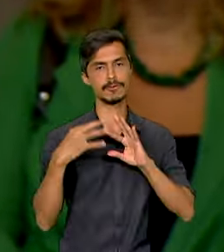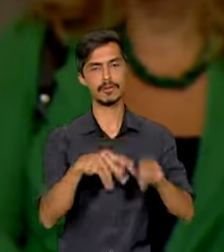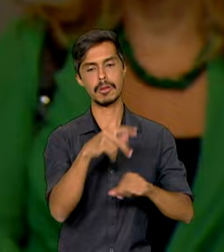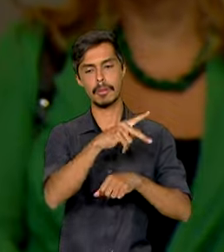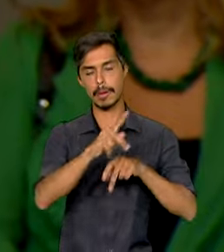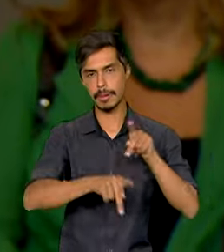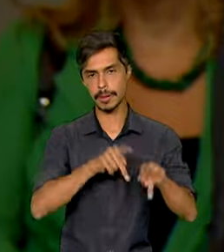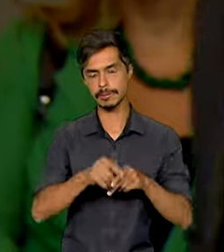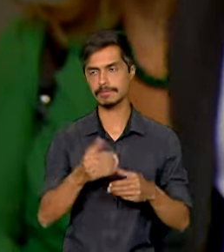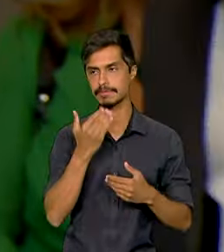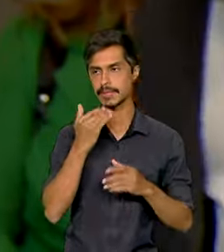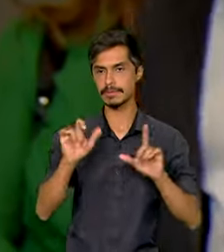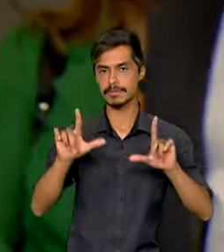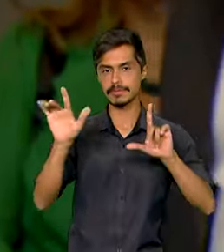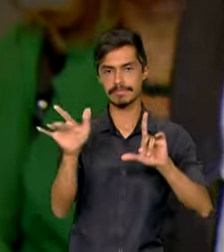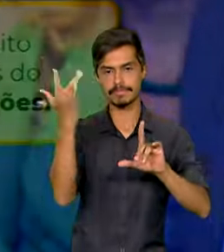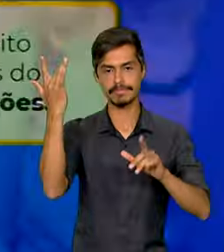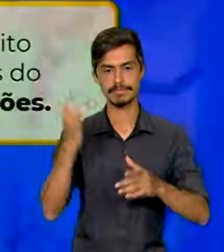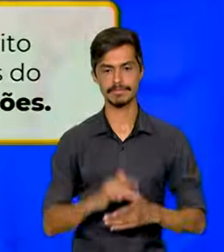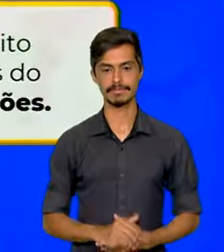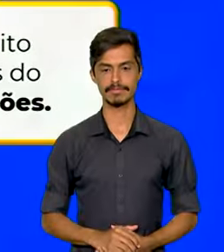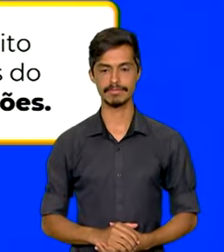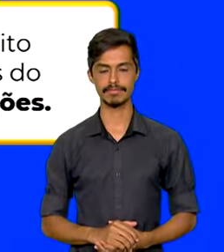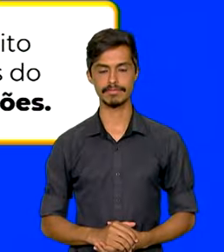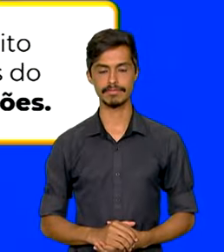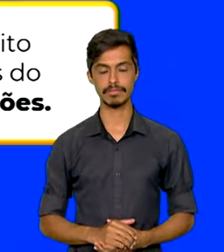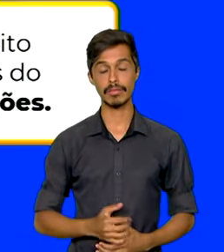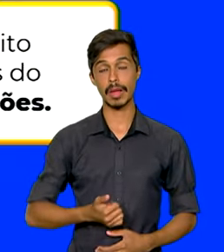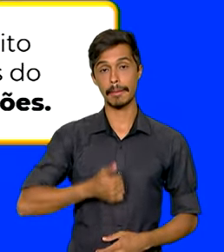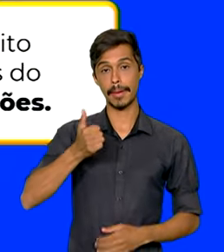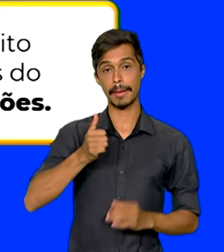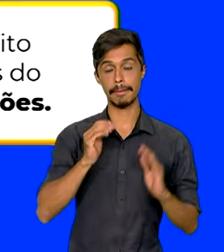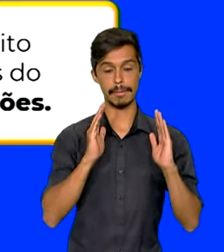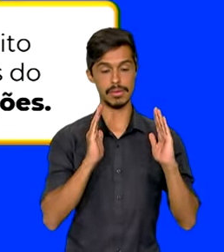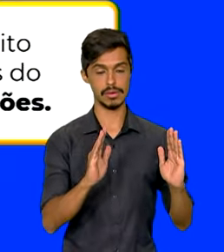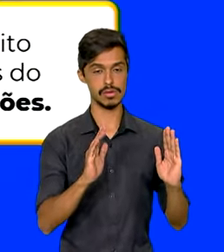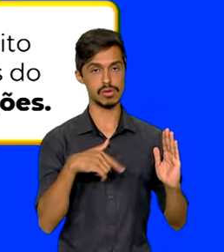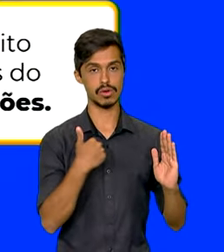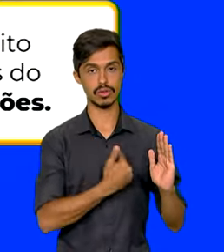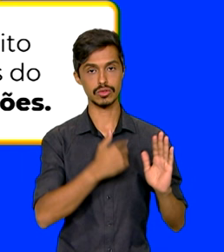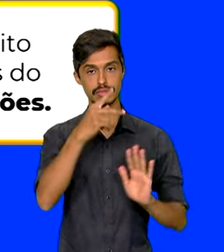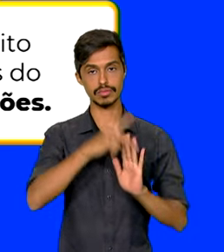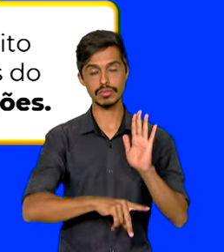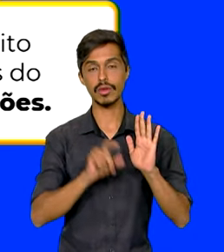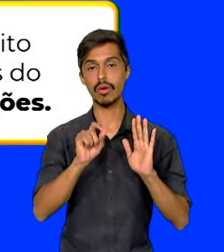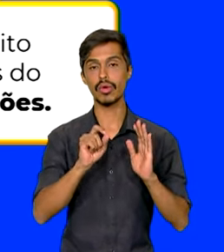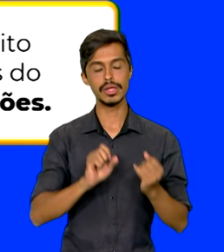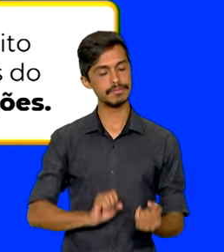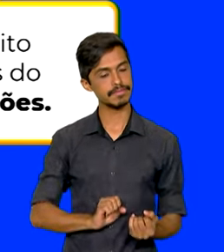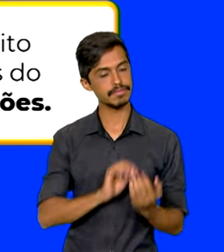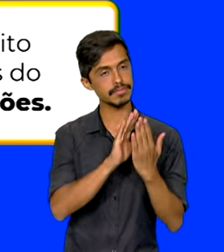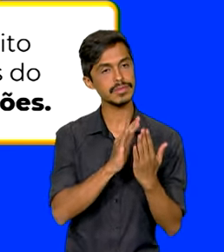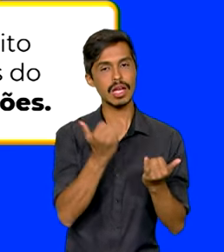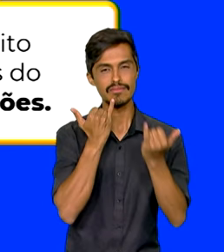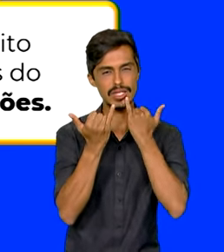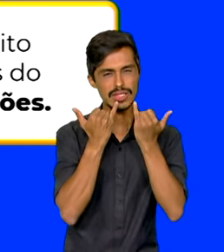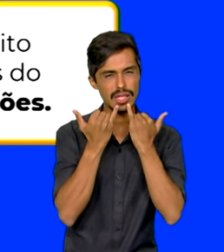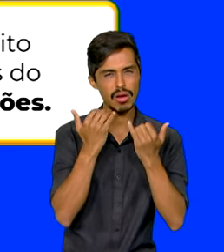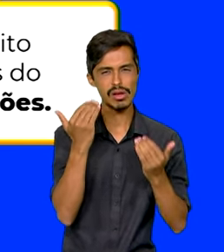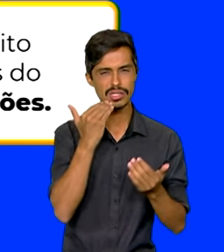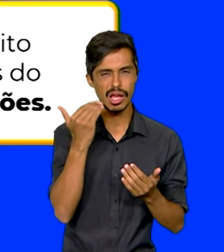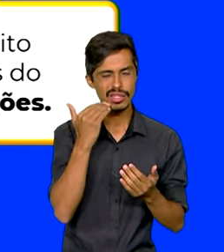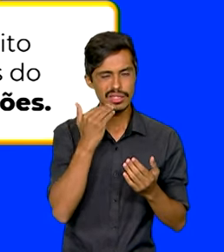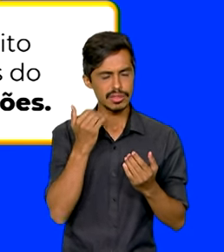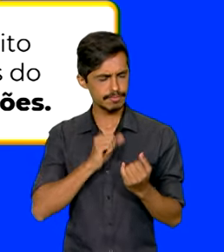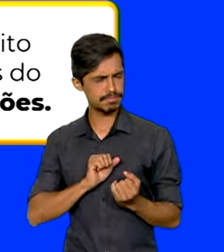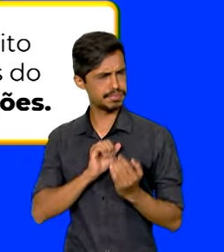Pode passar, por favor? Bom, a primeira fase desse nosso programa é o enfrentamento à desinformação